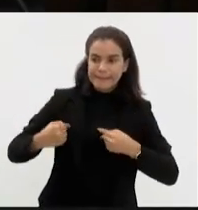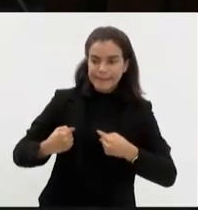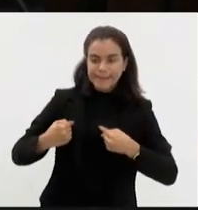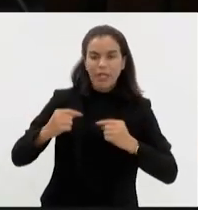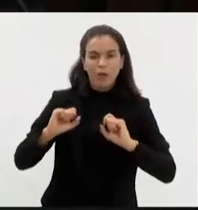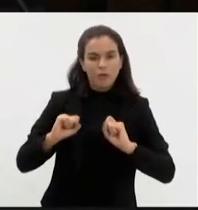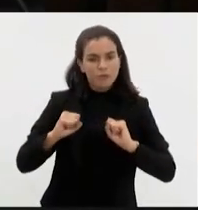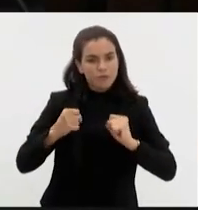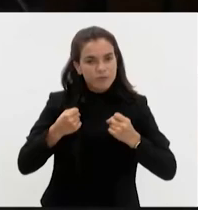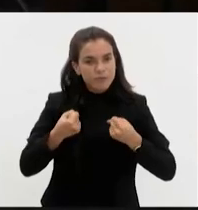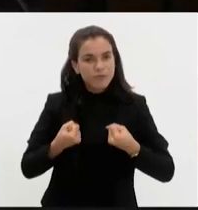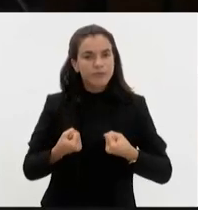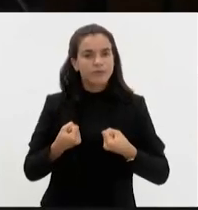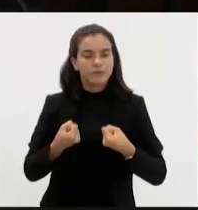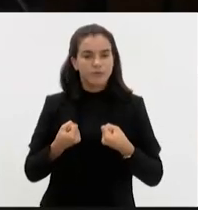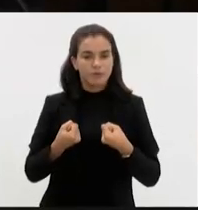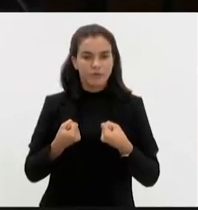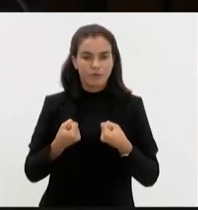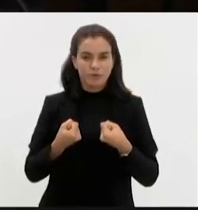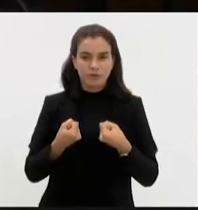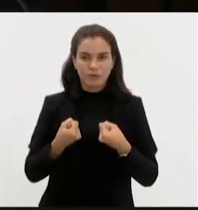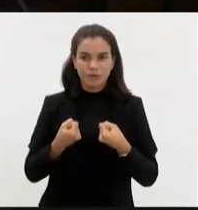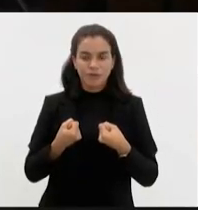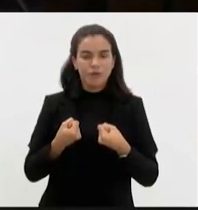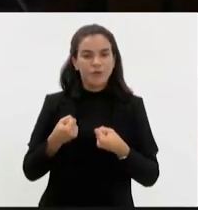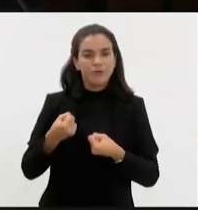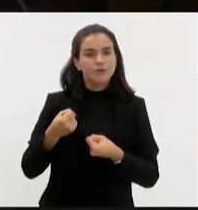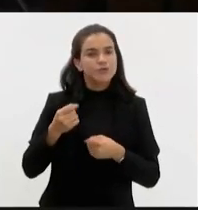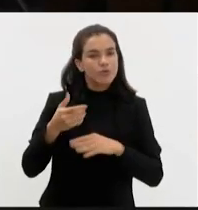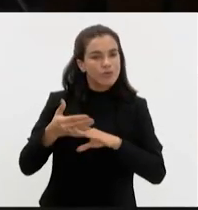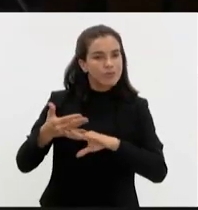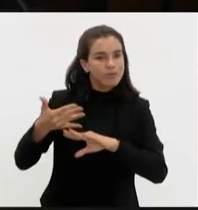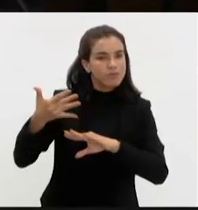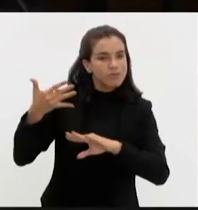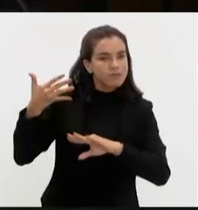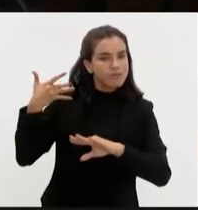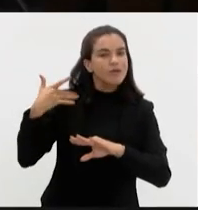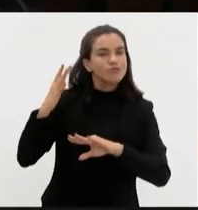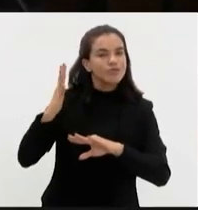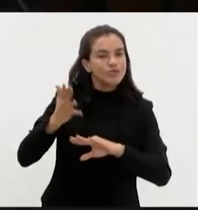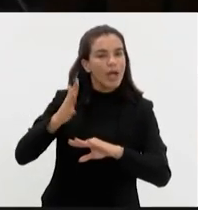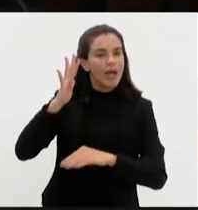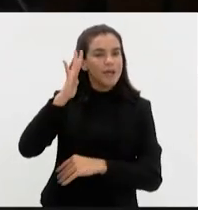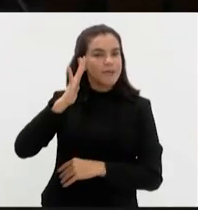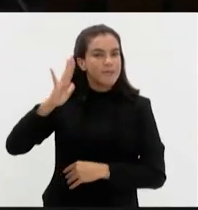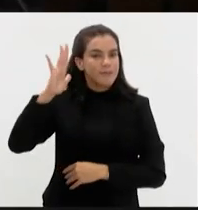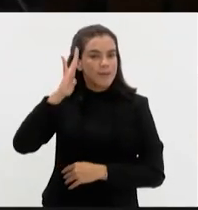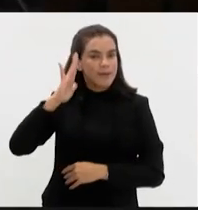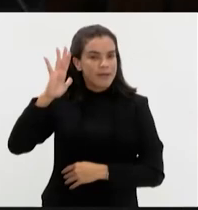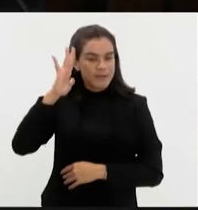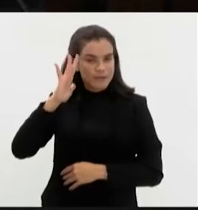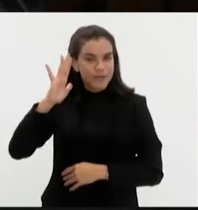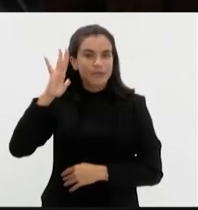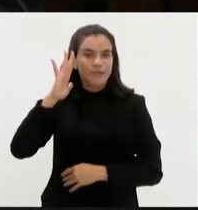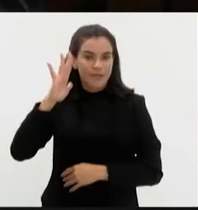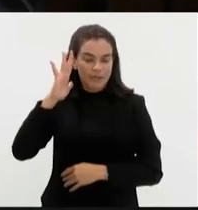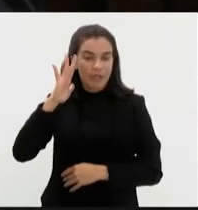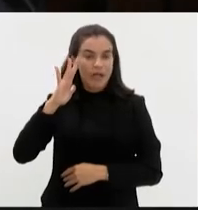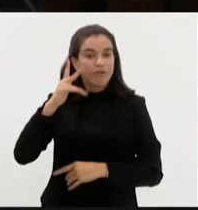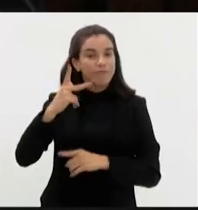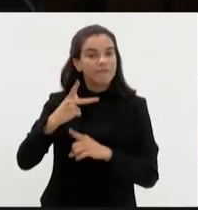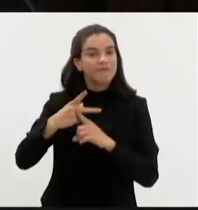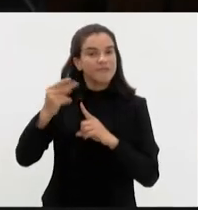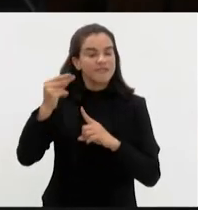esforço que eh se se imaginava há alguns anos um esforço já vencido